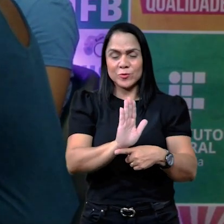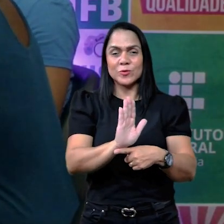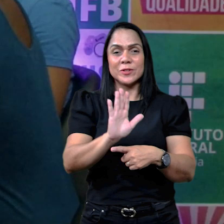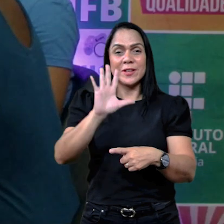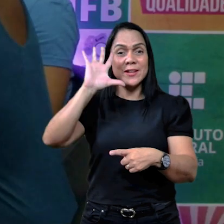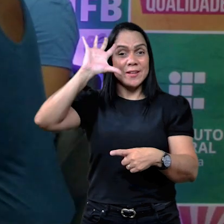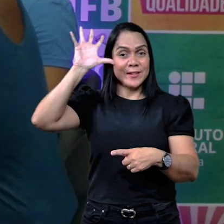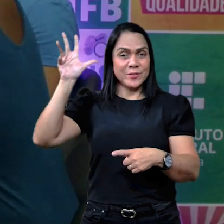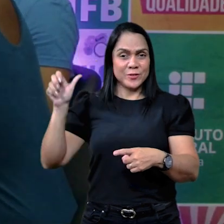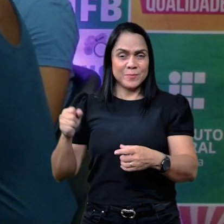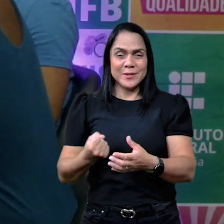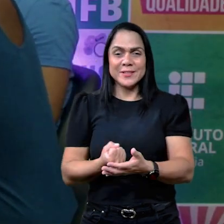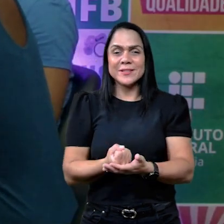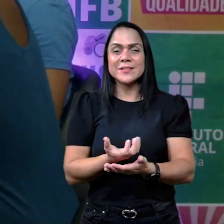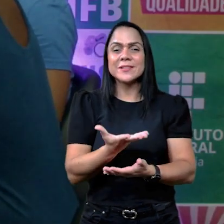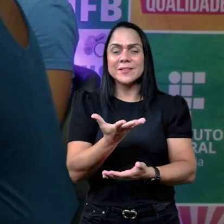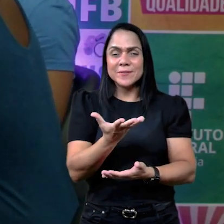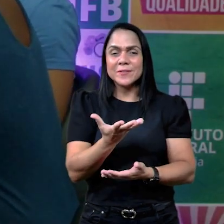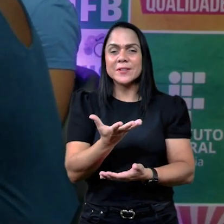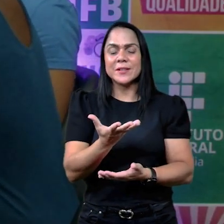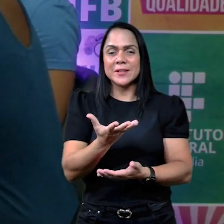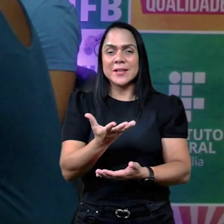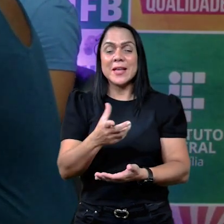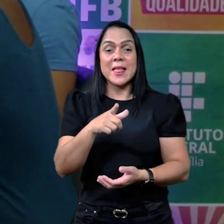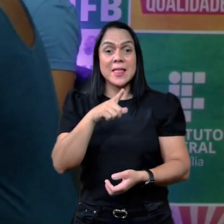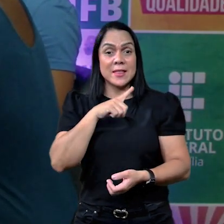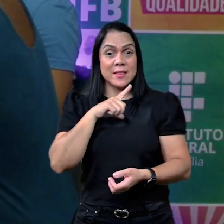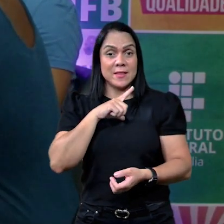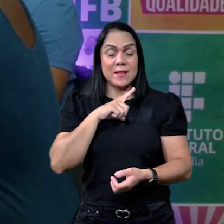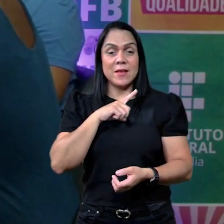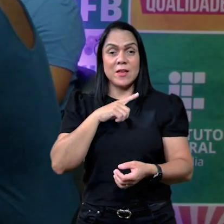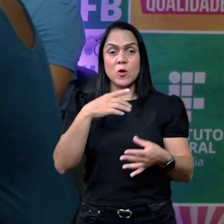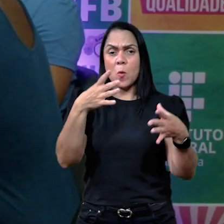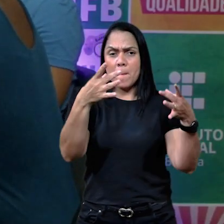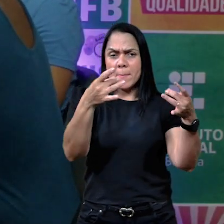acho que extensiva às comunidades quilombolas, que tem uma característica muito